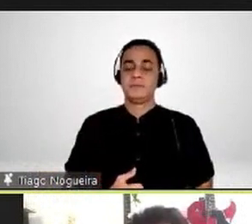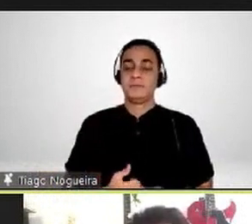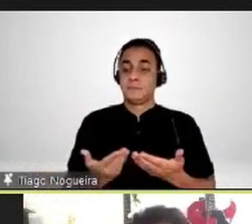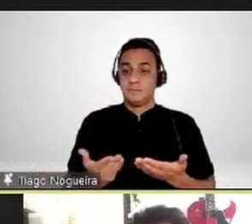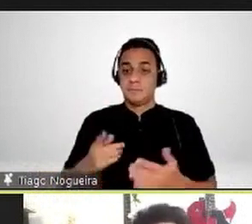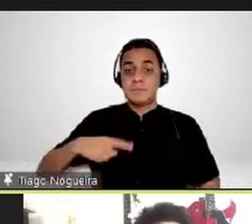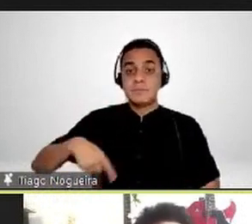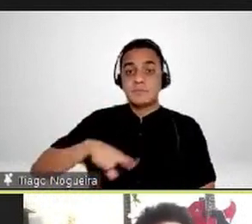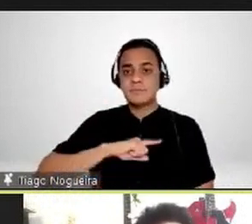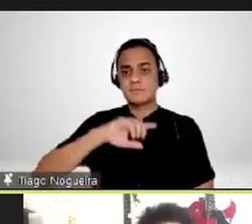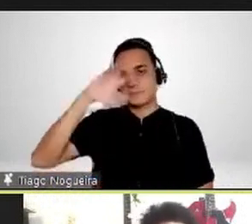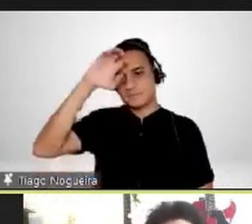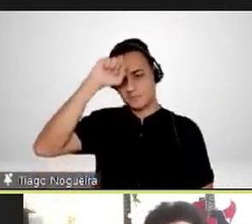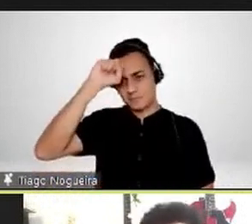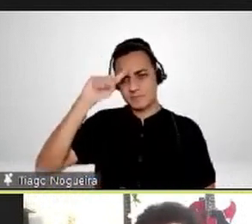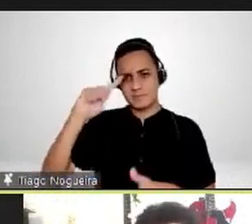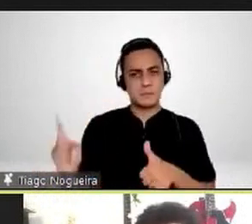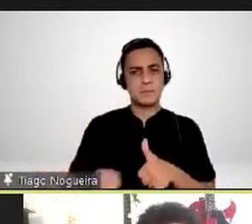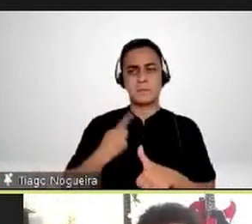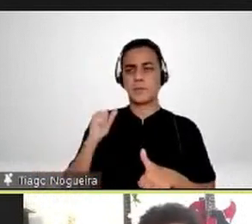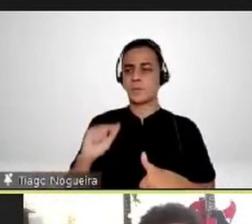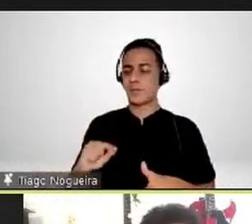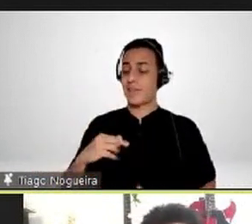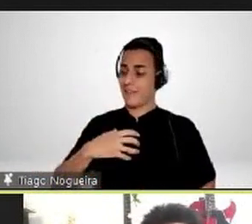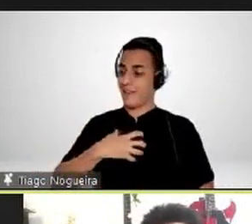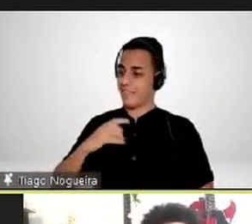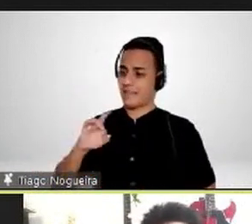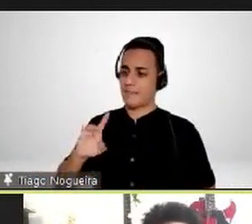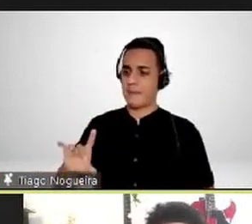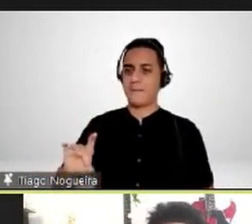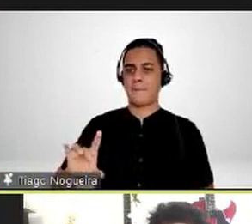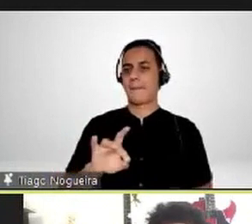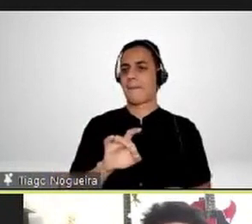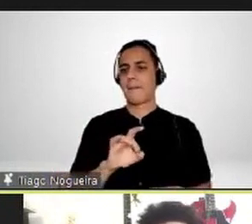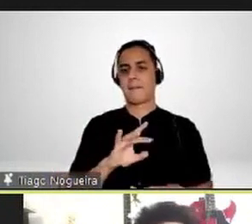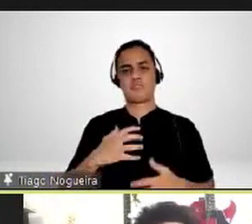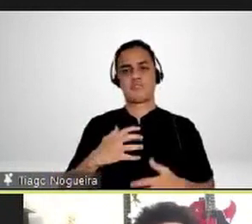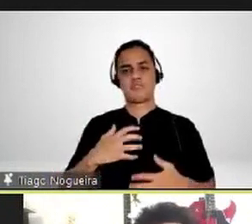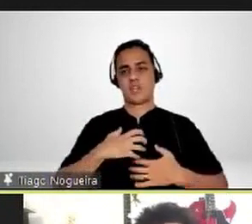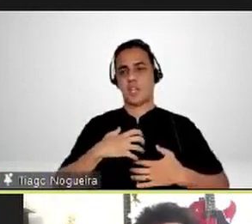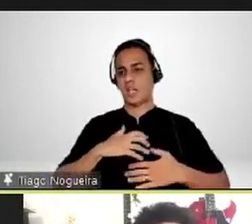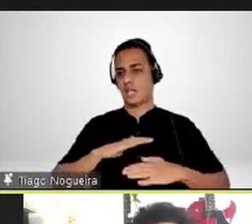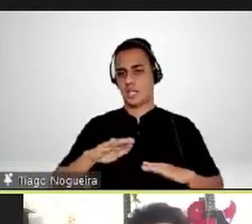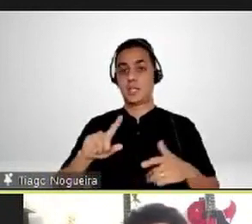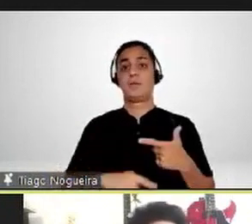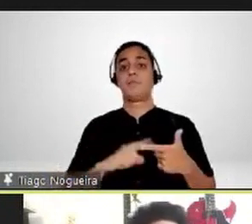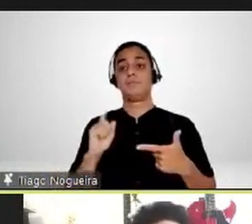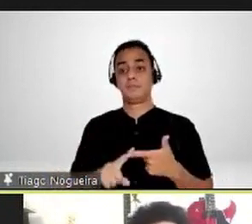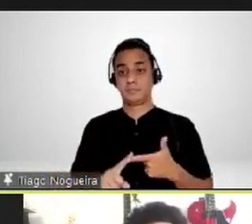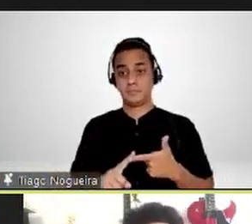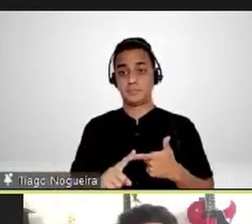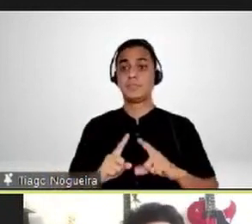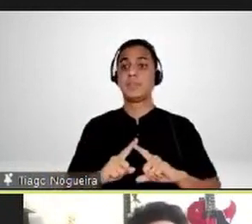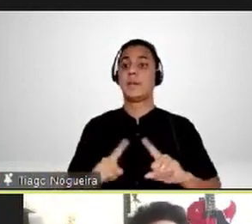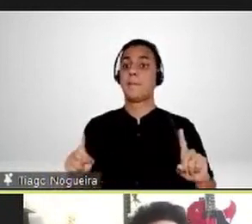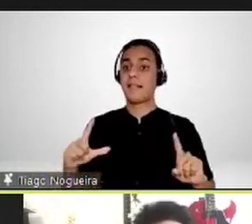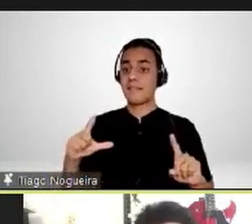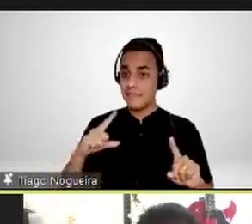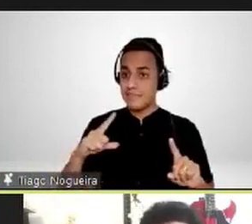aprende que, primeiro, cada um aprende de um jeito, mas, segundo, que existem